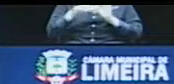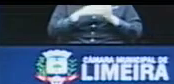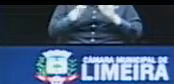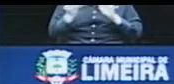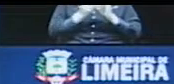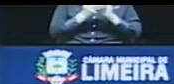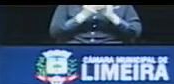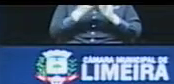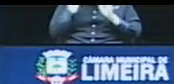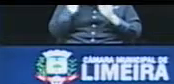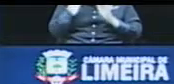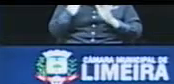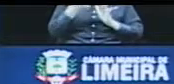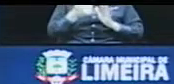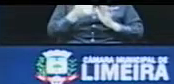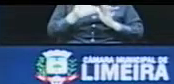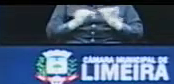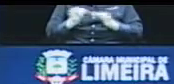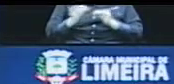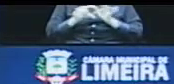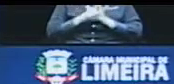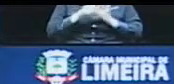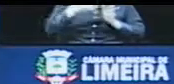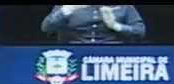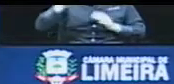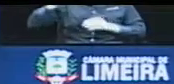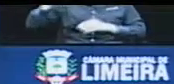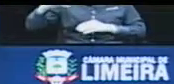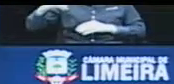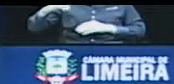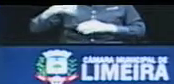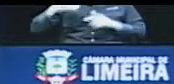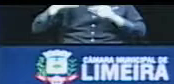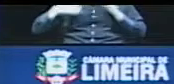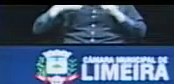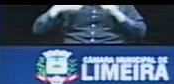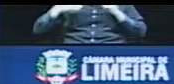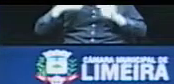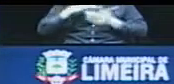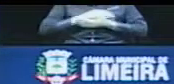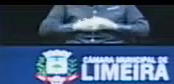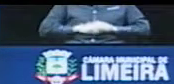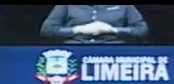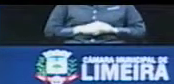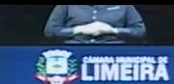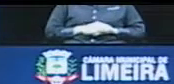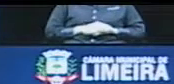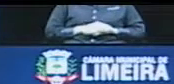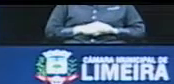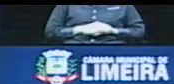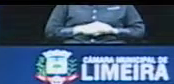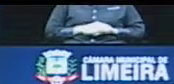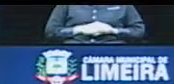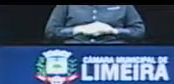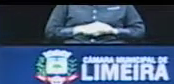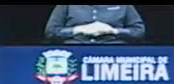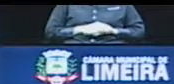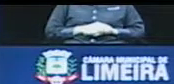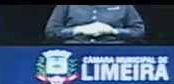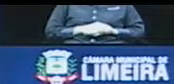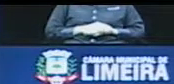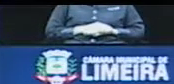é favorável. O projeto de lei 290 está em discussão. Eu quero discutir isso. Para